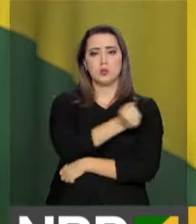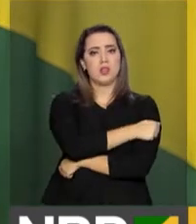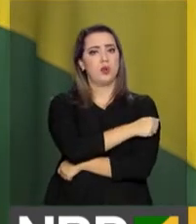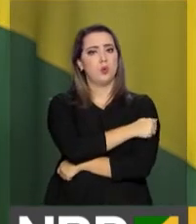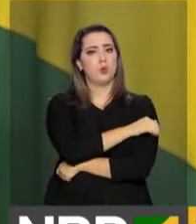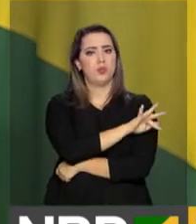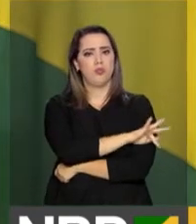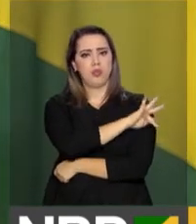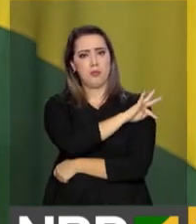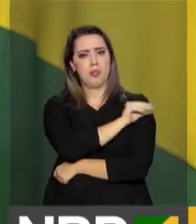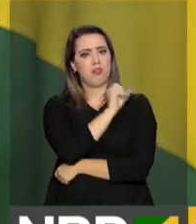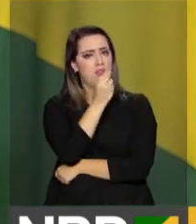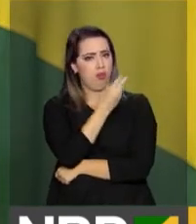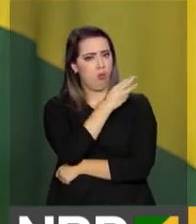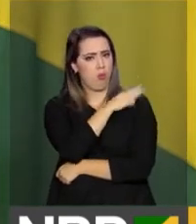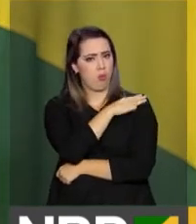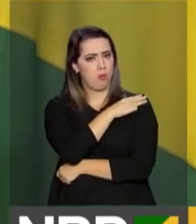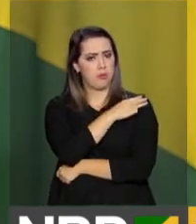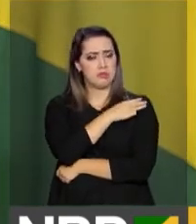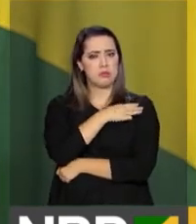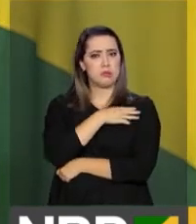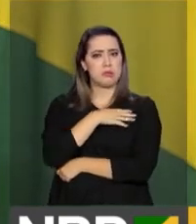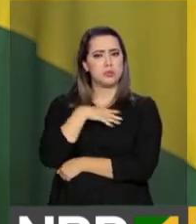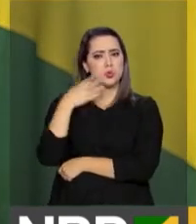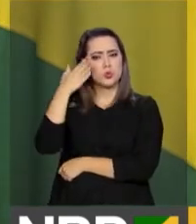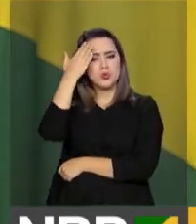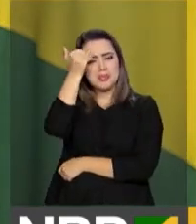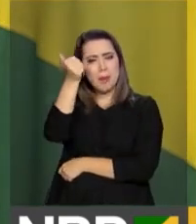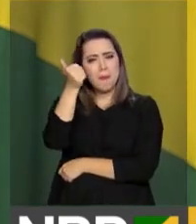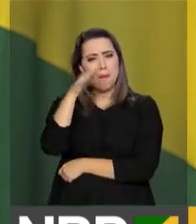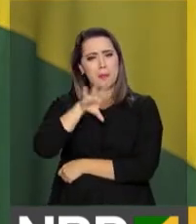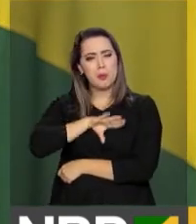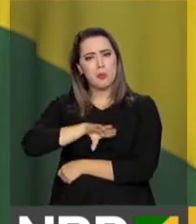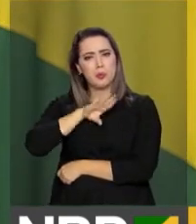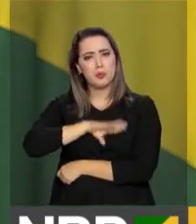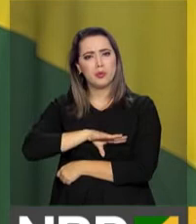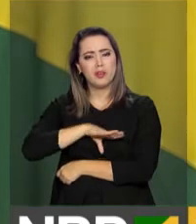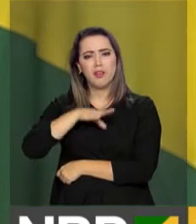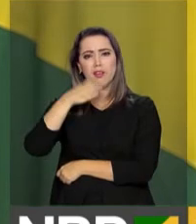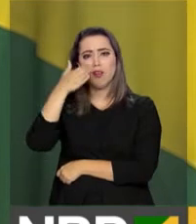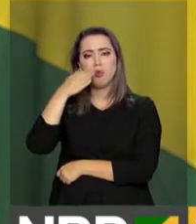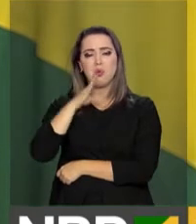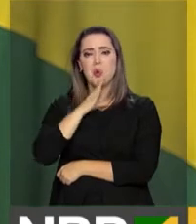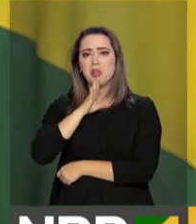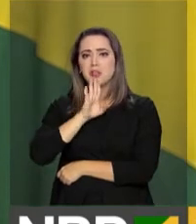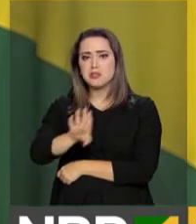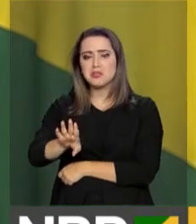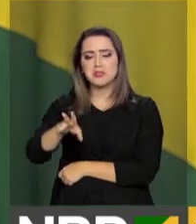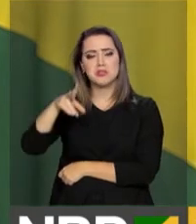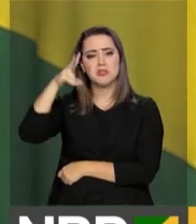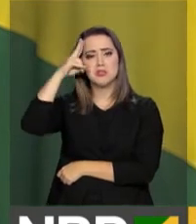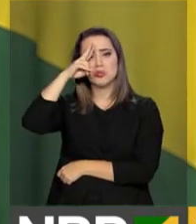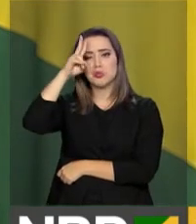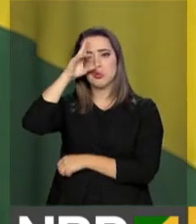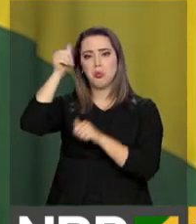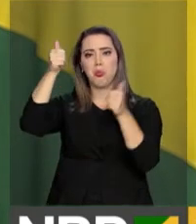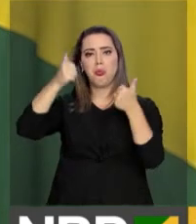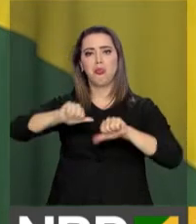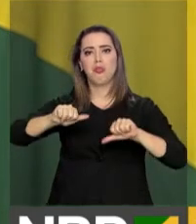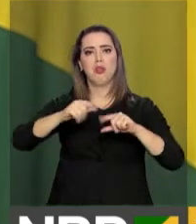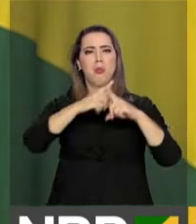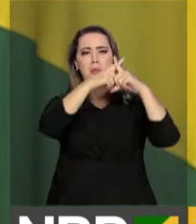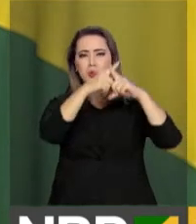médio e tinha dificuldade para escrever pra falar português não conhecer a história não sabia multiplicai certo